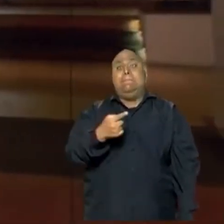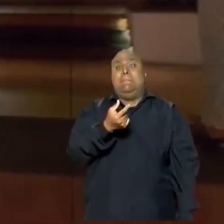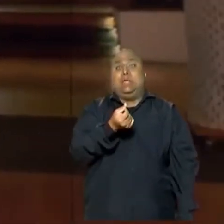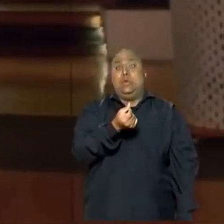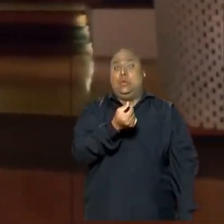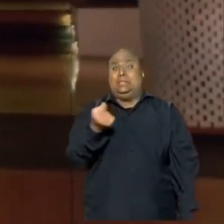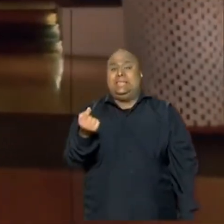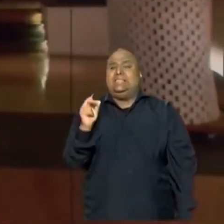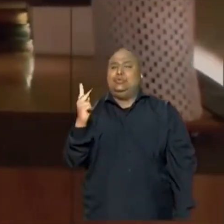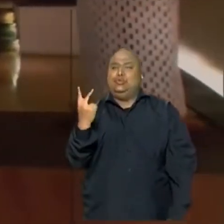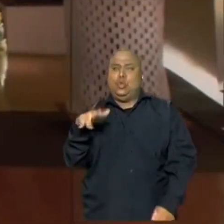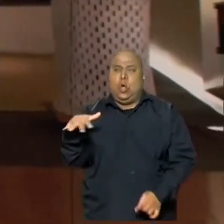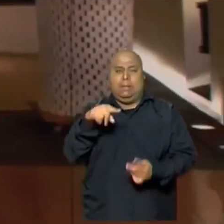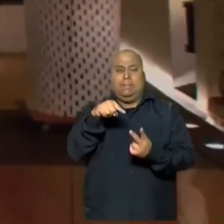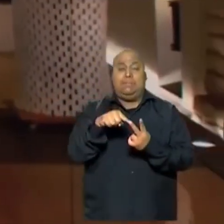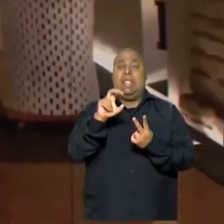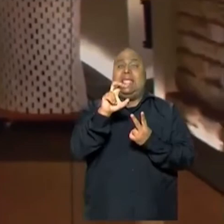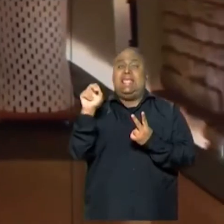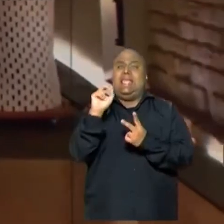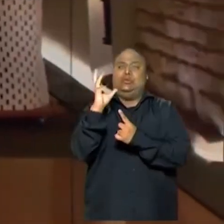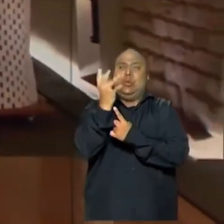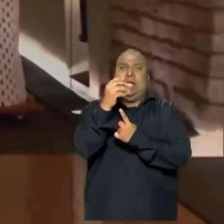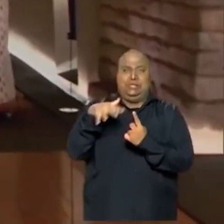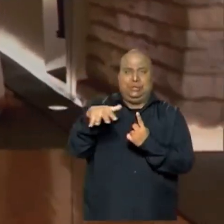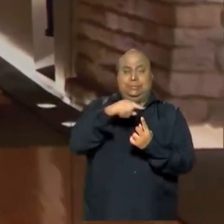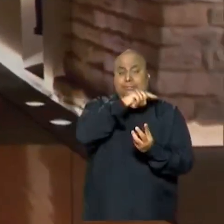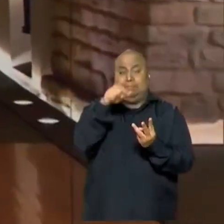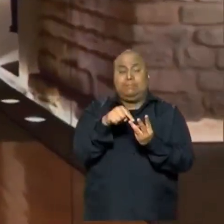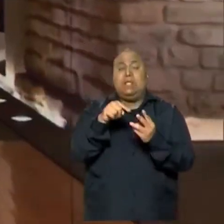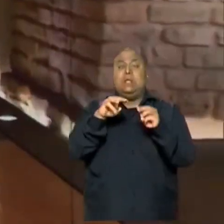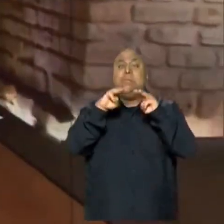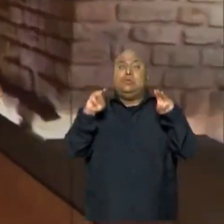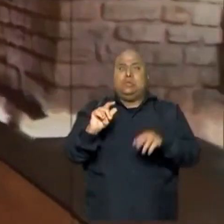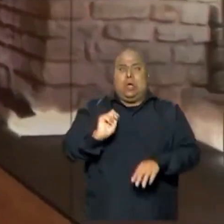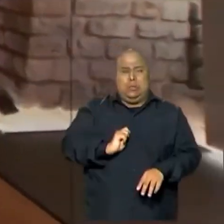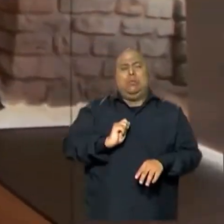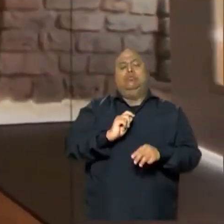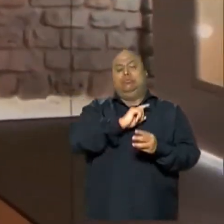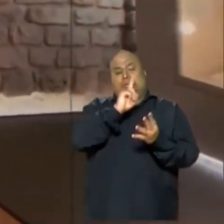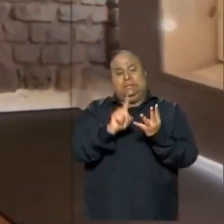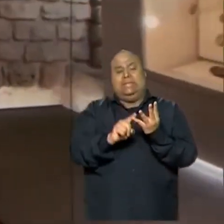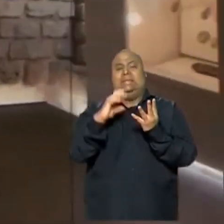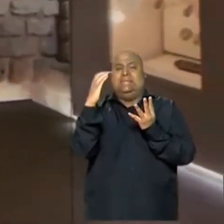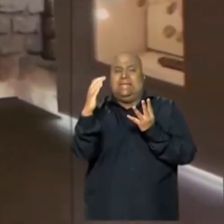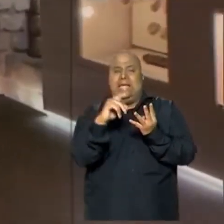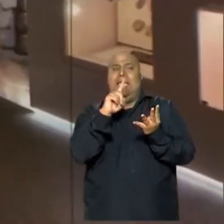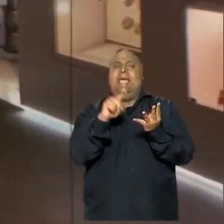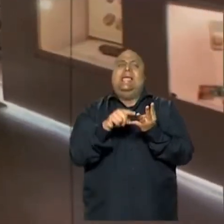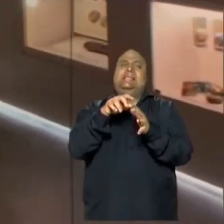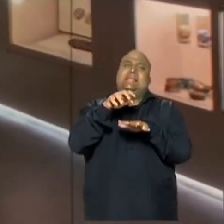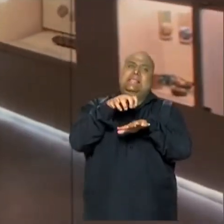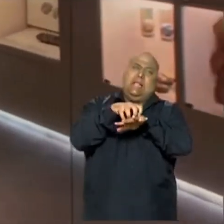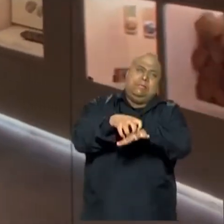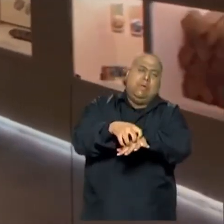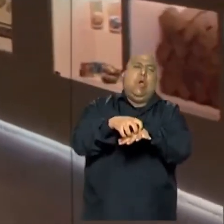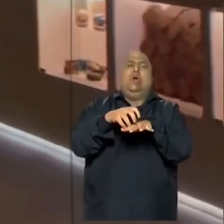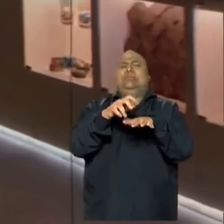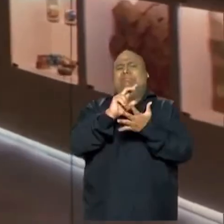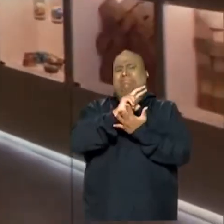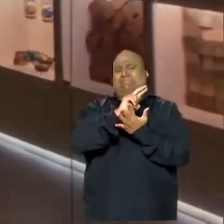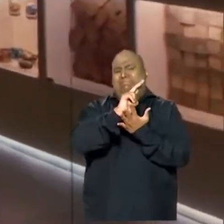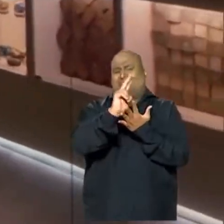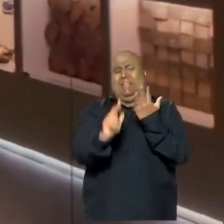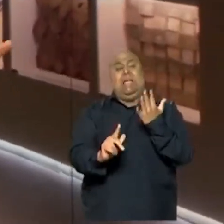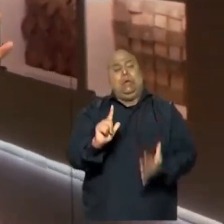de história, 500 de belas artes, além de museus de antropologia, ciência, transportes,